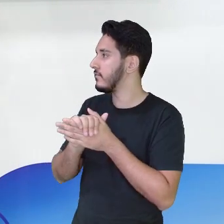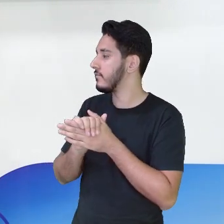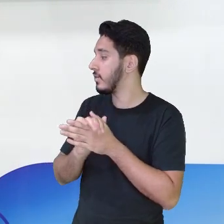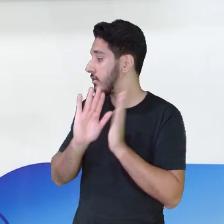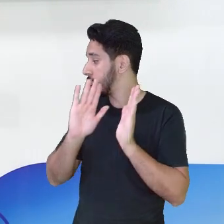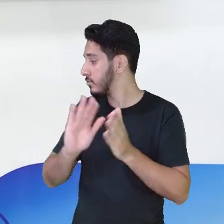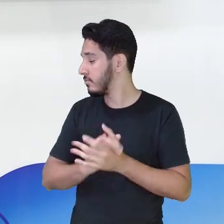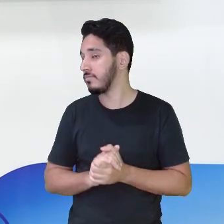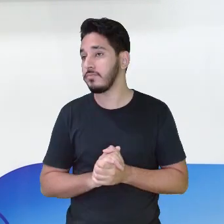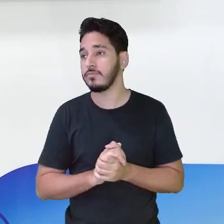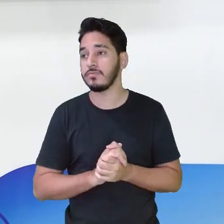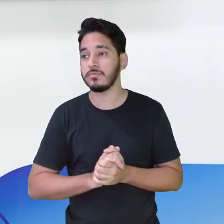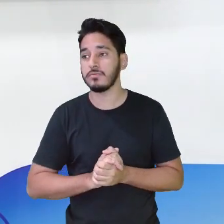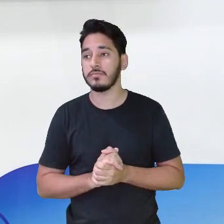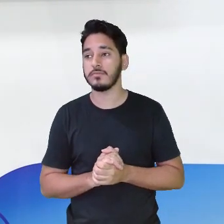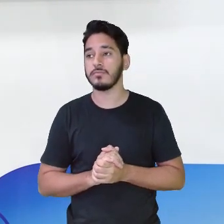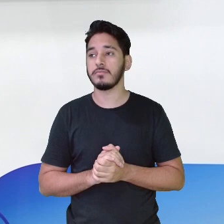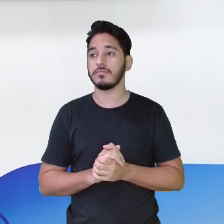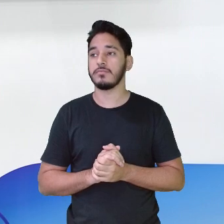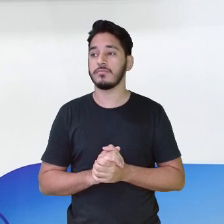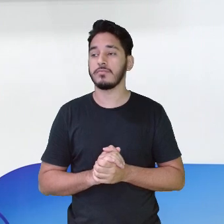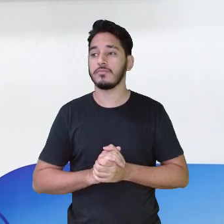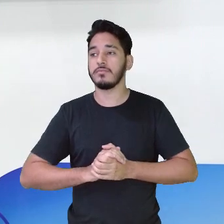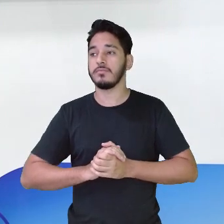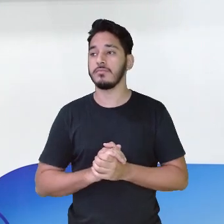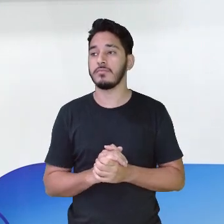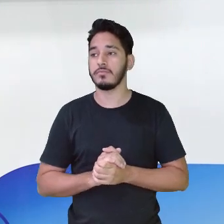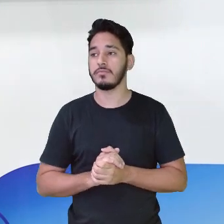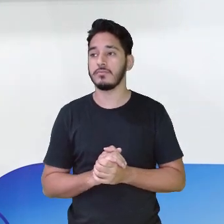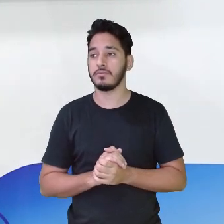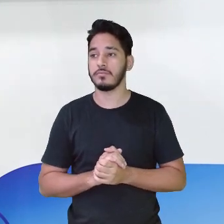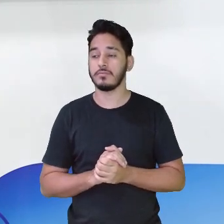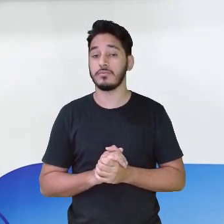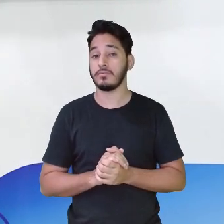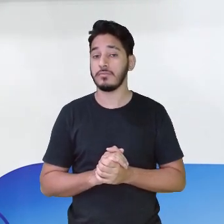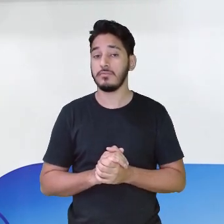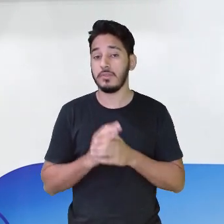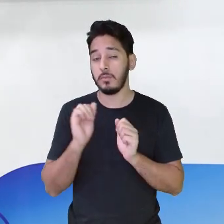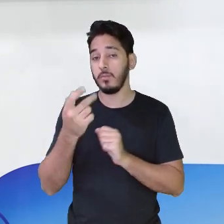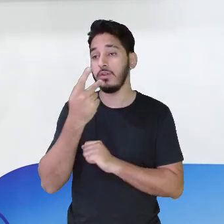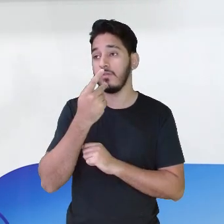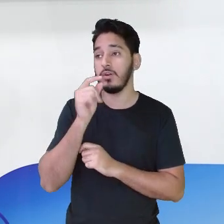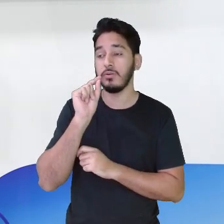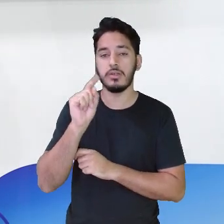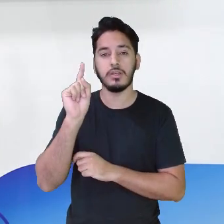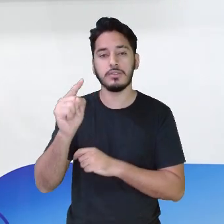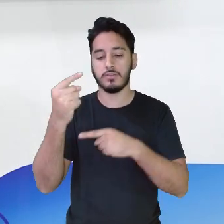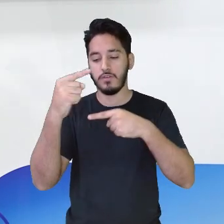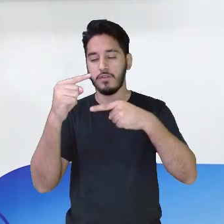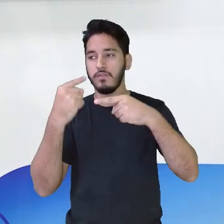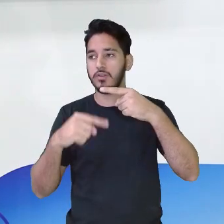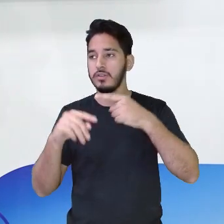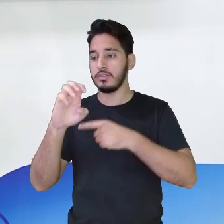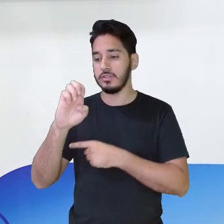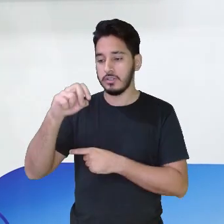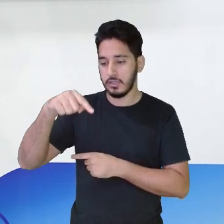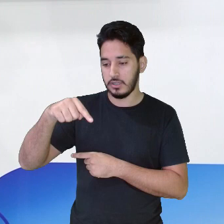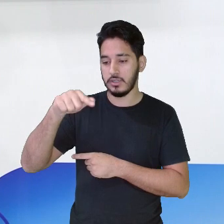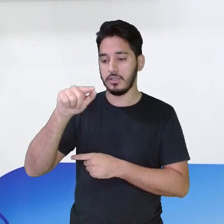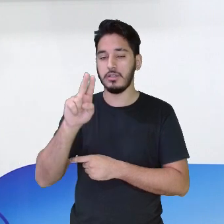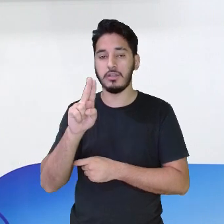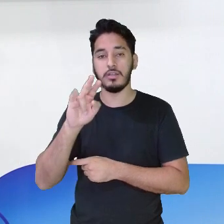vamos lá, ainda tem um pouquinho. Então, a gente pode dizer que isso são frações